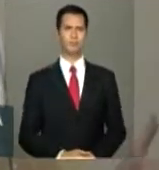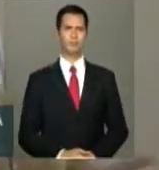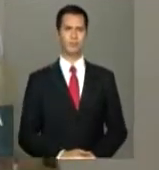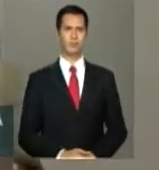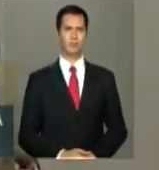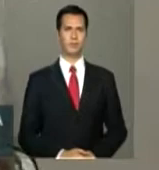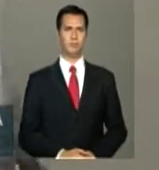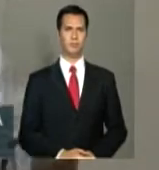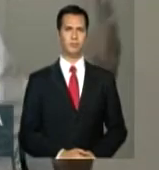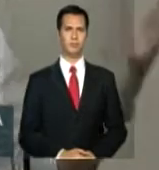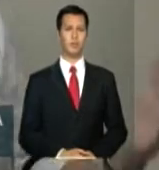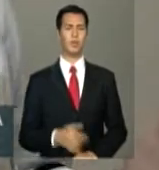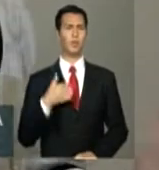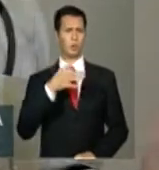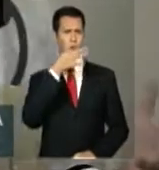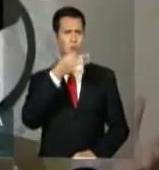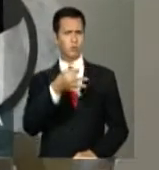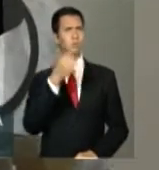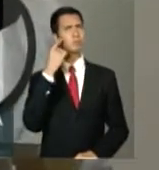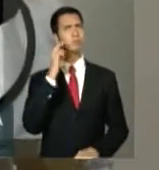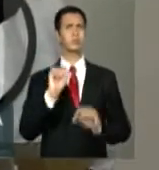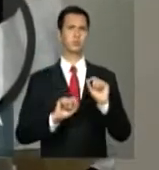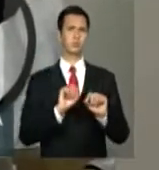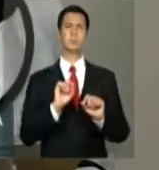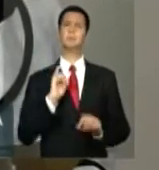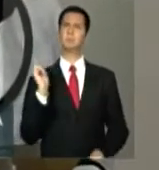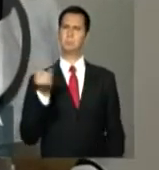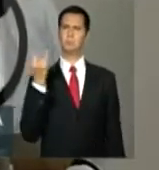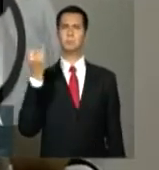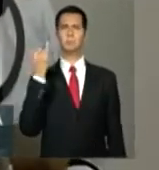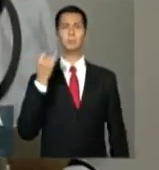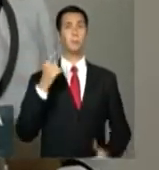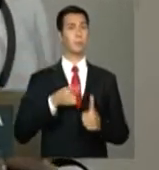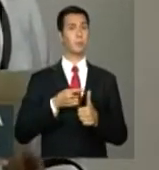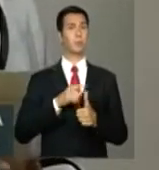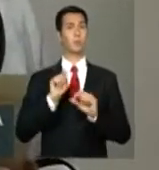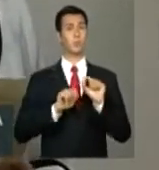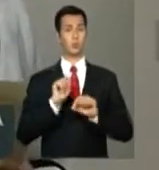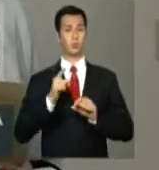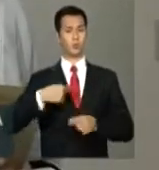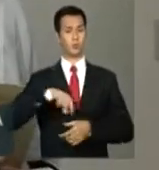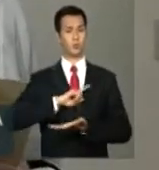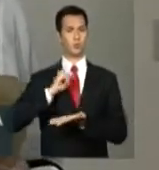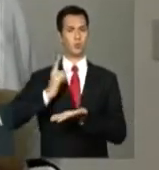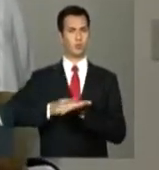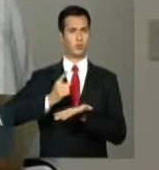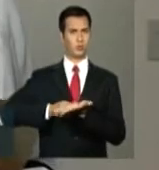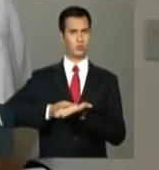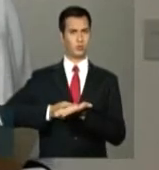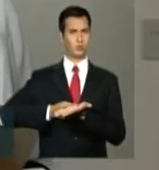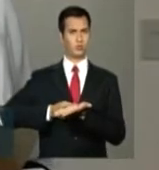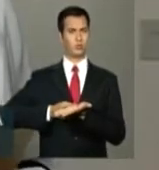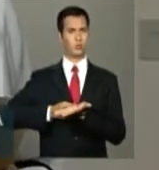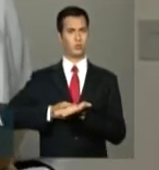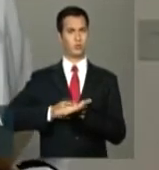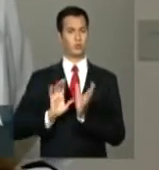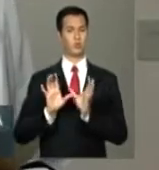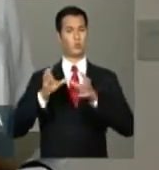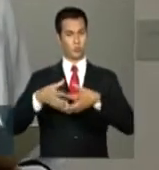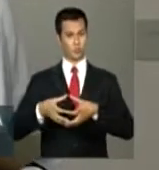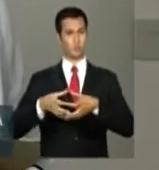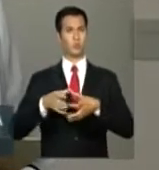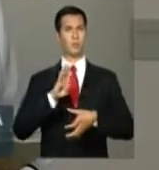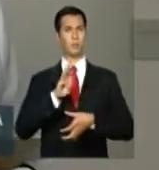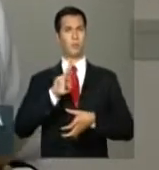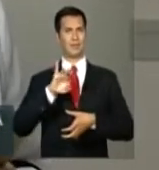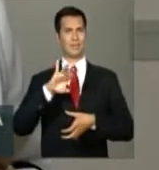relevante, começando do início, foi o acordo que nós fizemos dentro do grupo dos